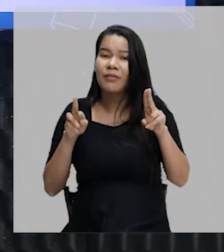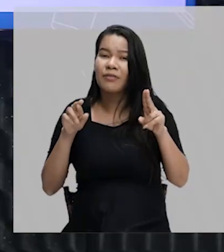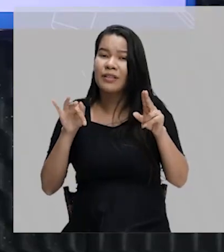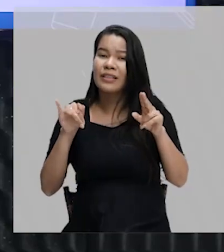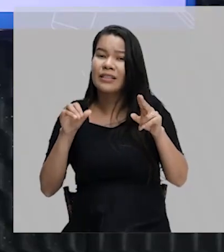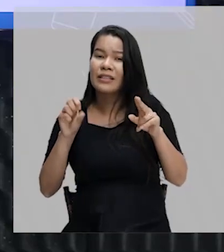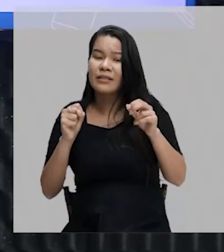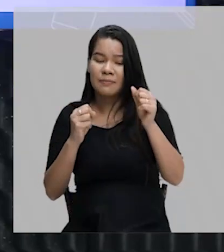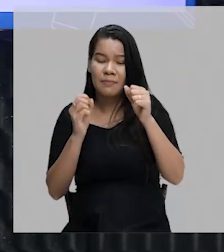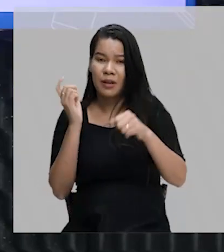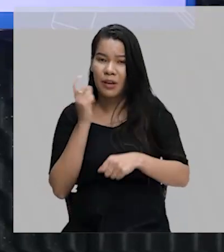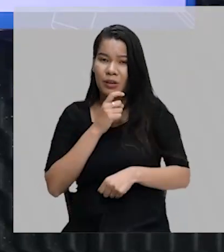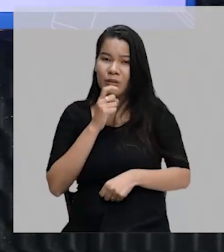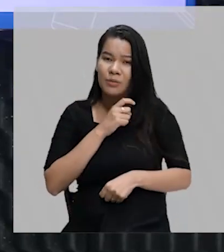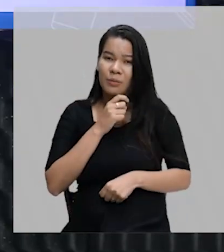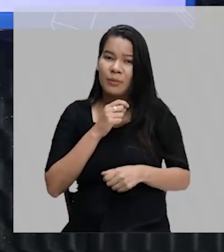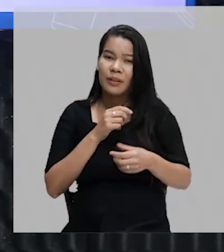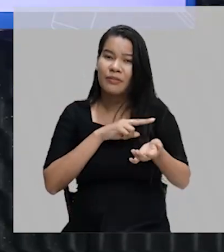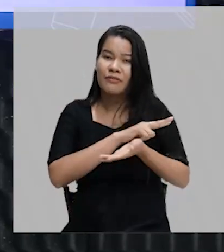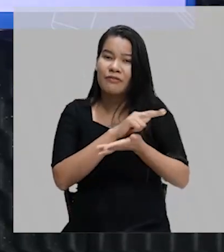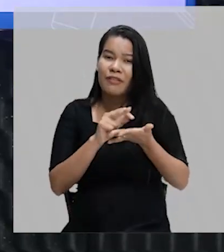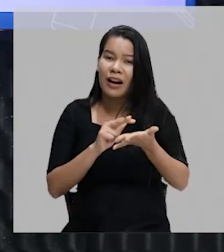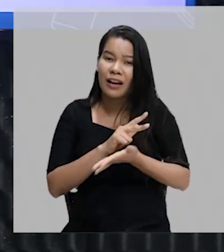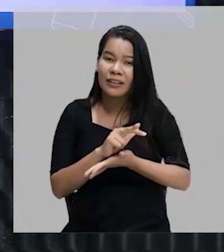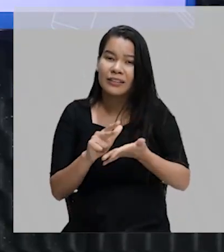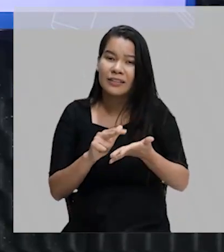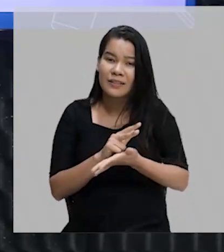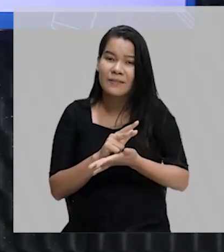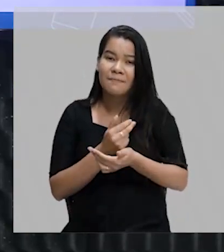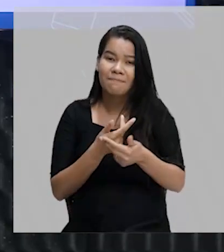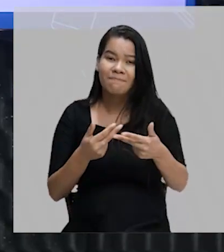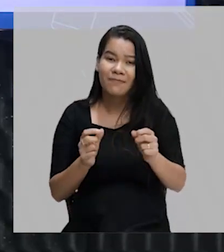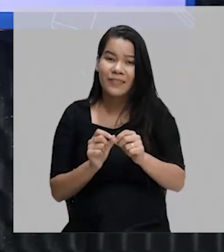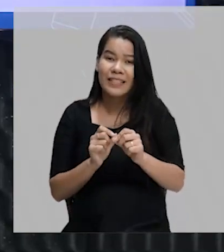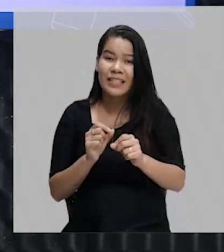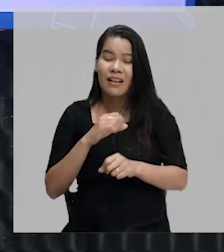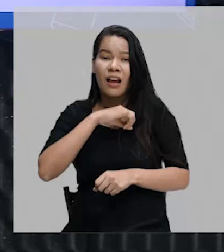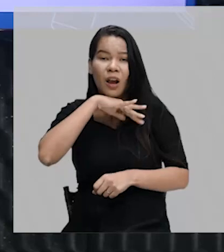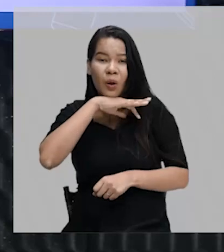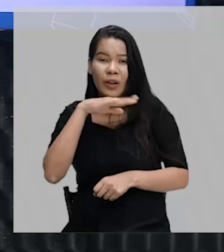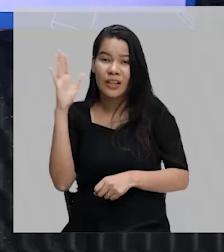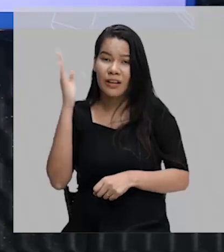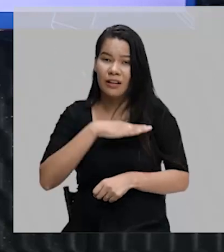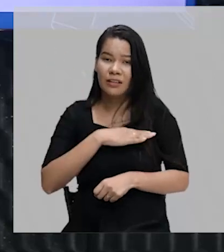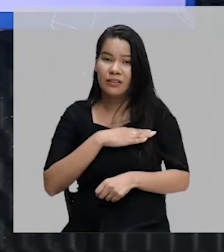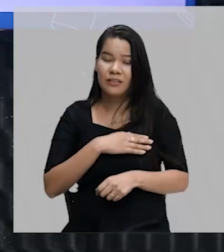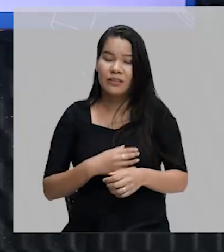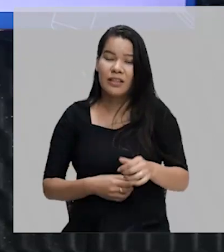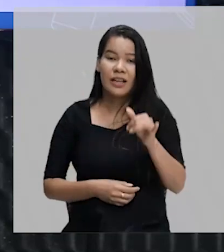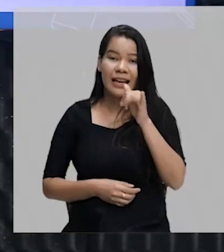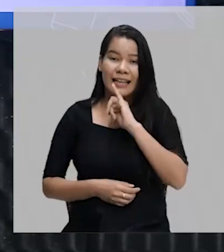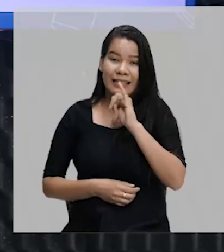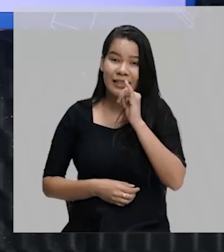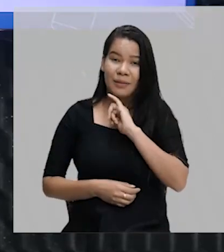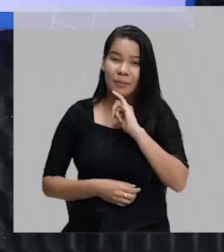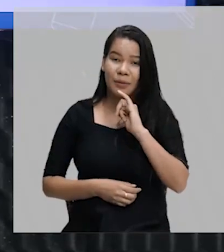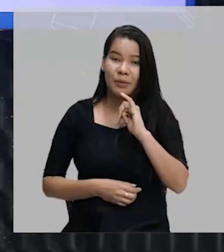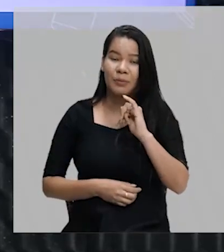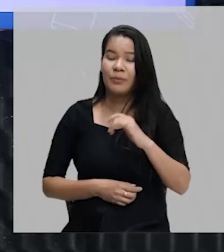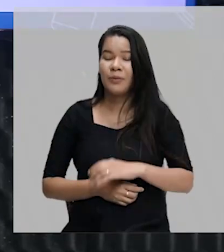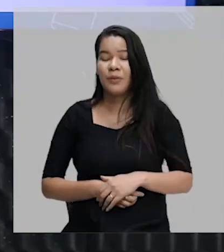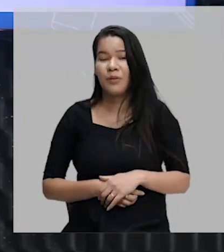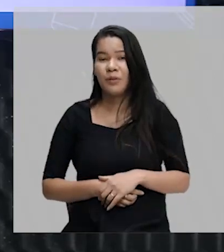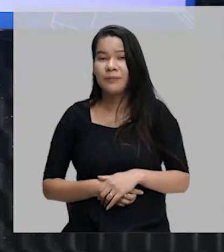para diversas situações, tá? Tanto para pedofilia, tanto para